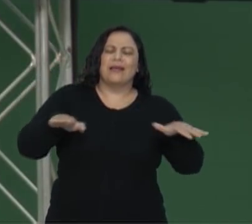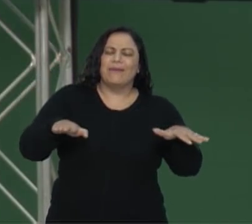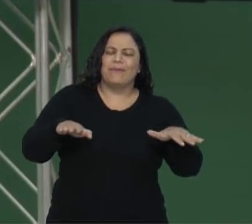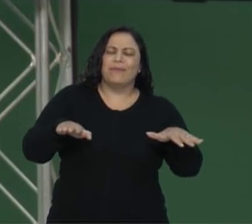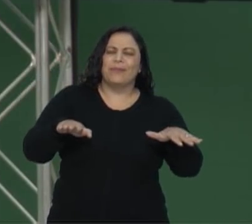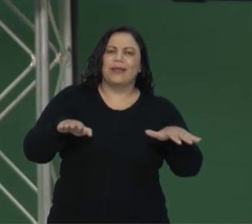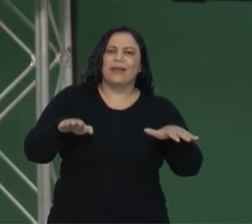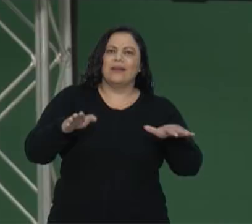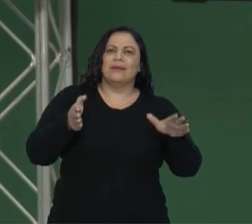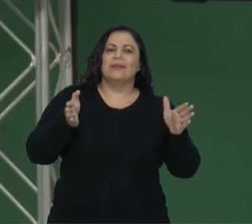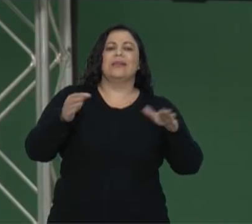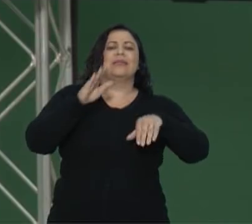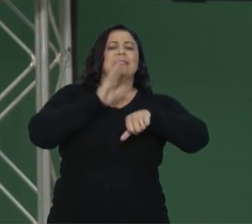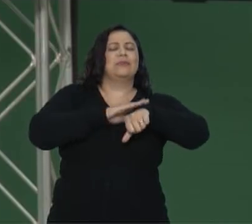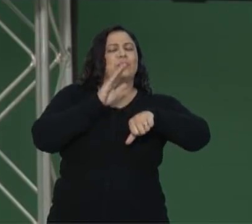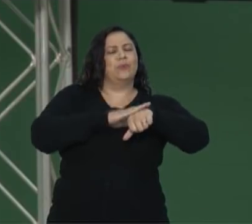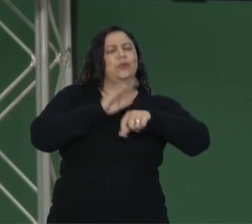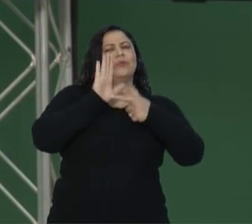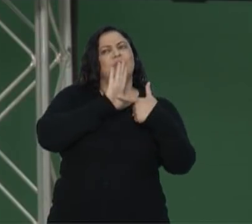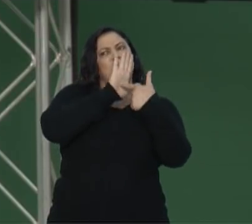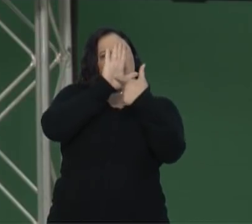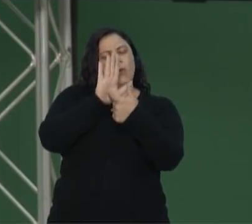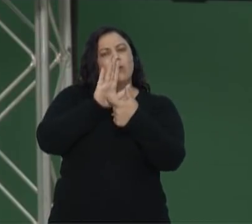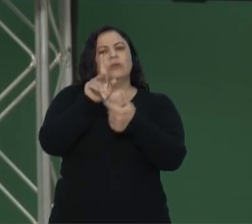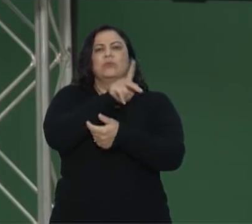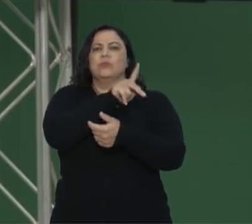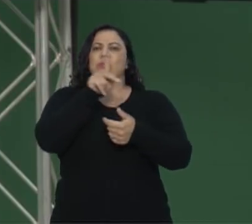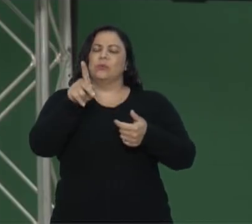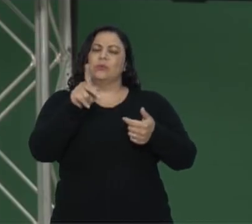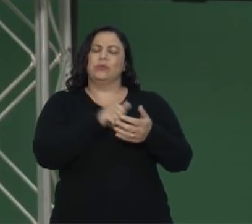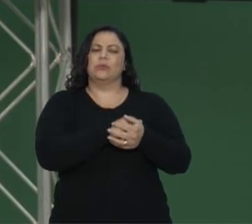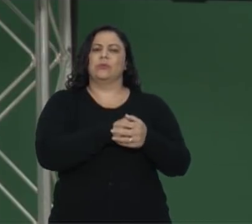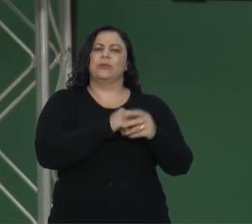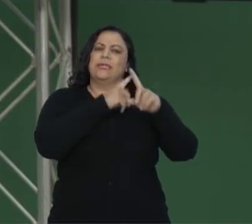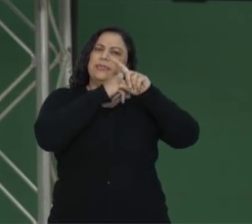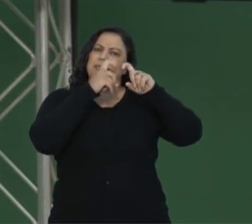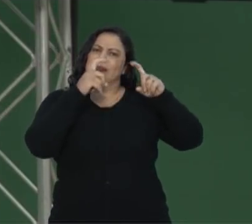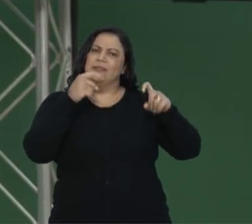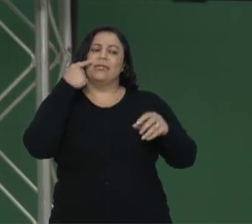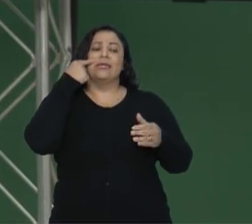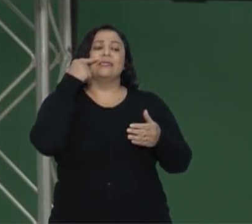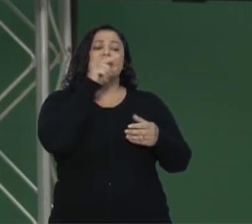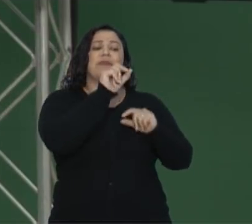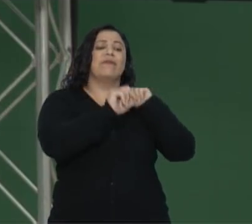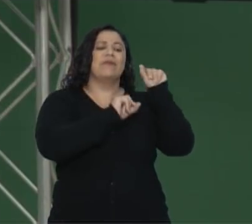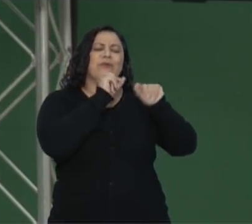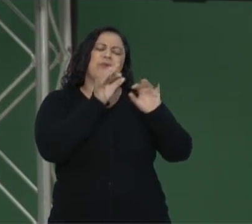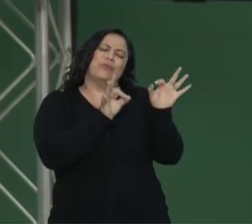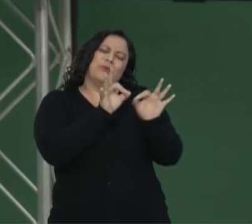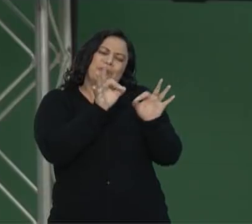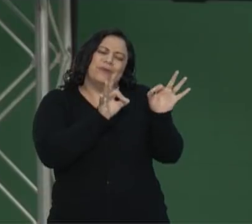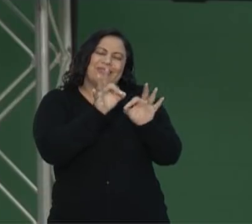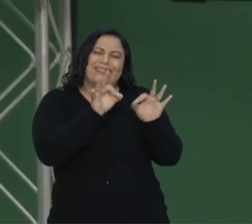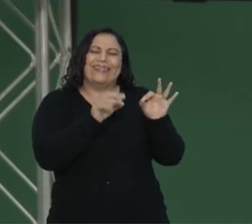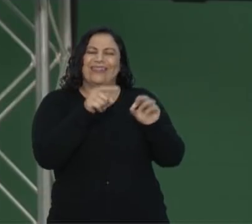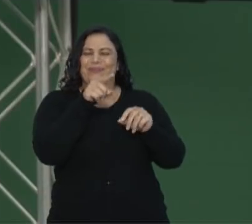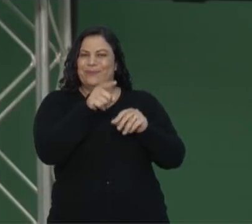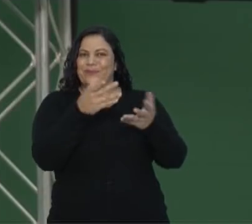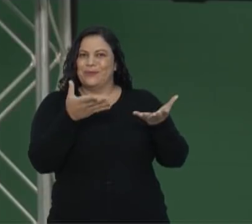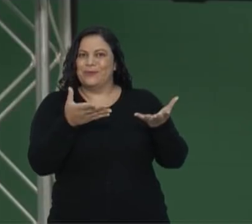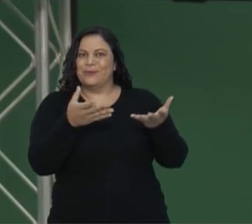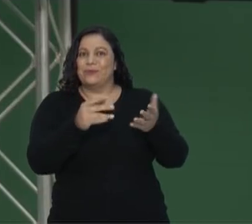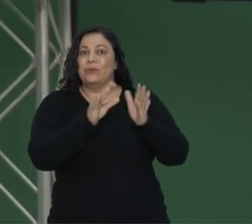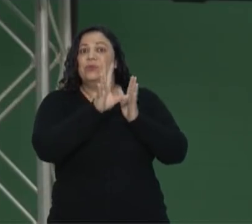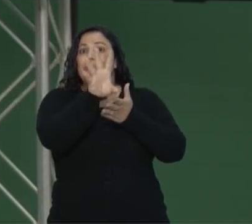encontramos, mostra o seu caderno para o professor de ciências, para a professora de ciências, e ela vai ver como você é caprichoso, copiou o